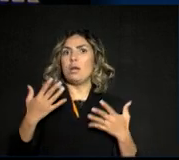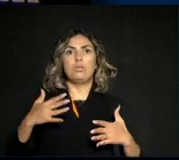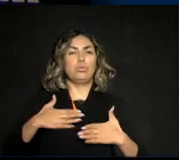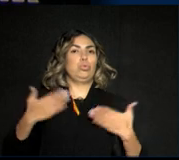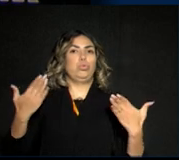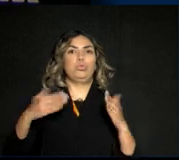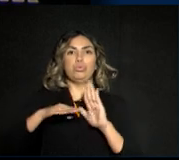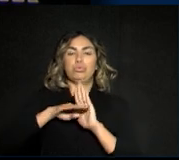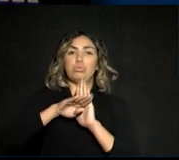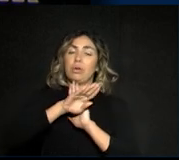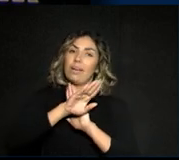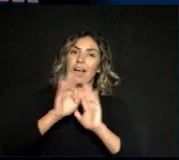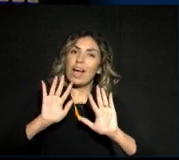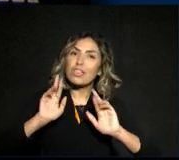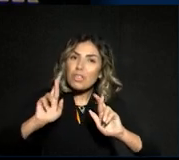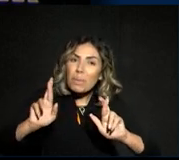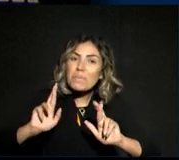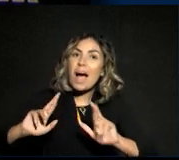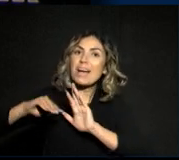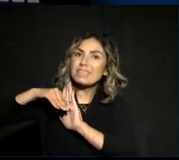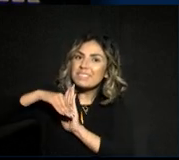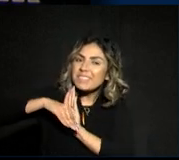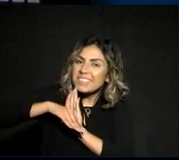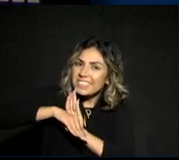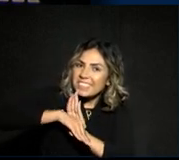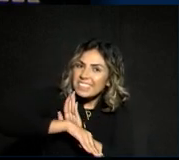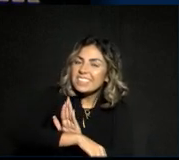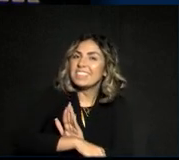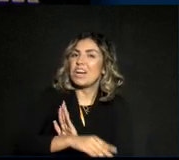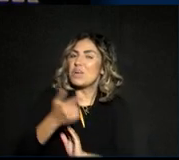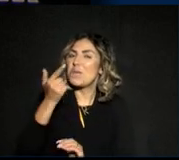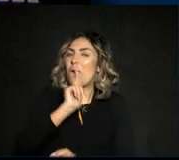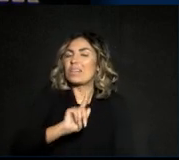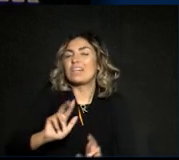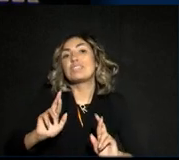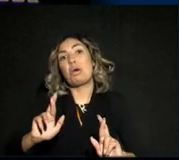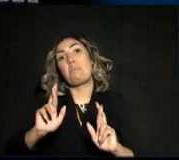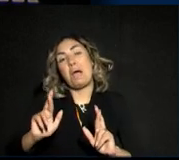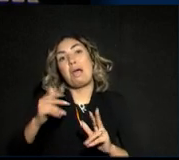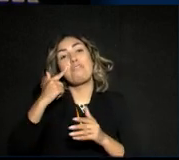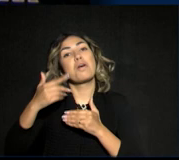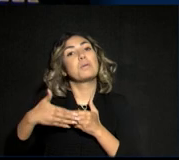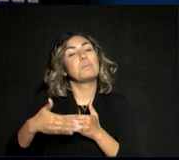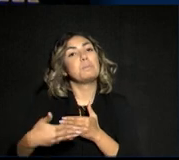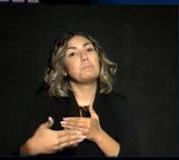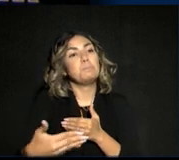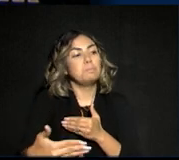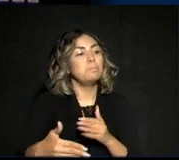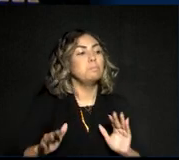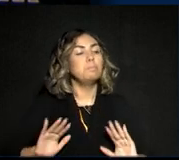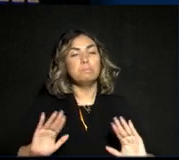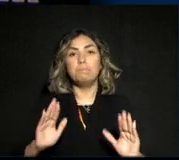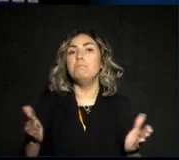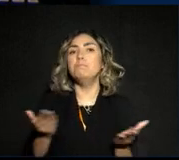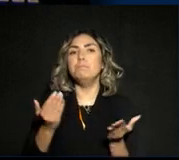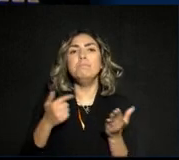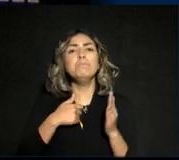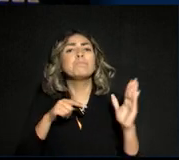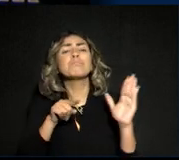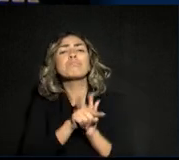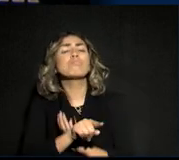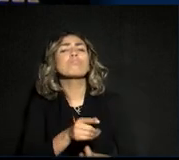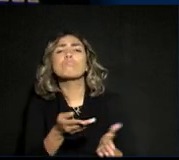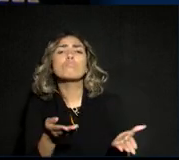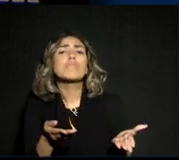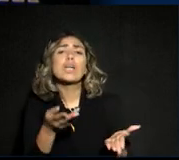ter surpresa para baixo, né, pelo que a gente está vendo aí, com relação aos próximos números. Mansu, queria saber a sua opinião também